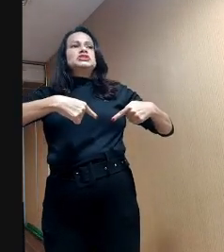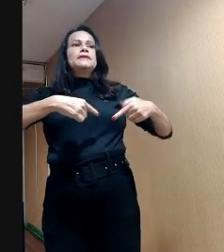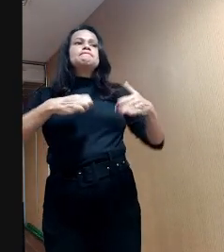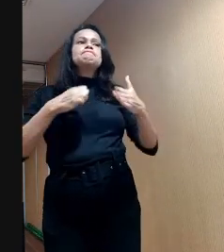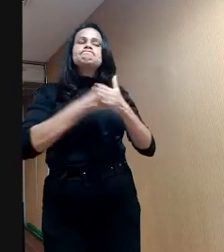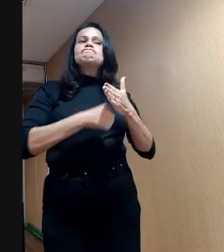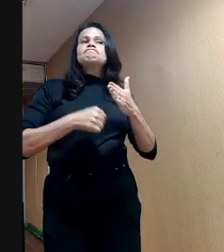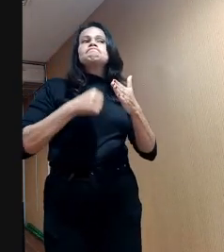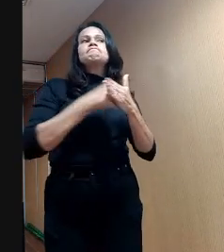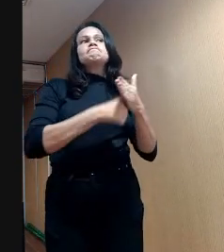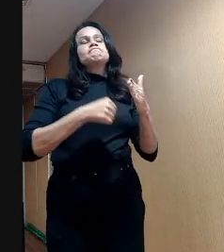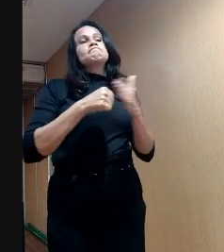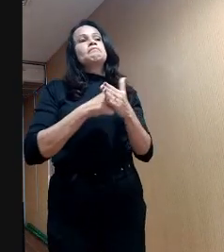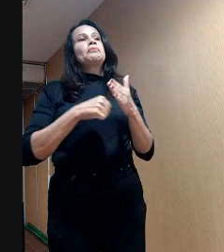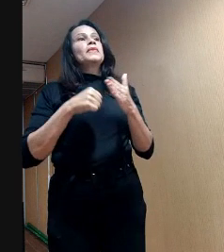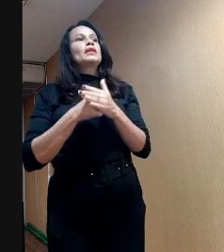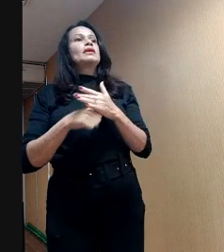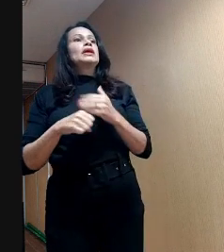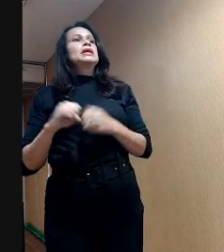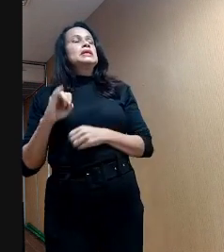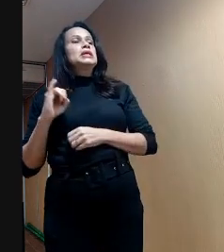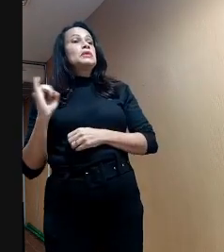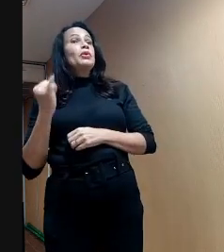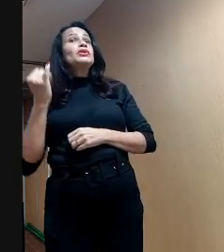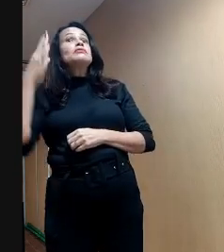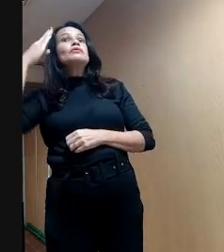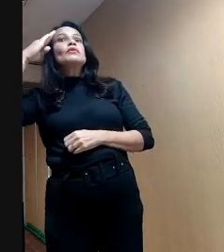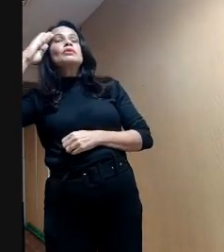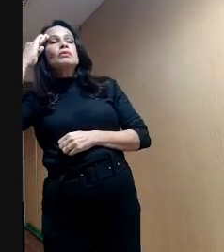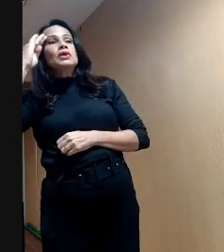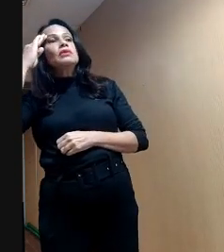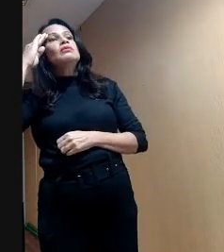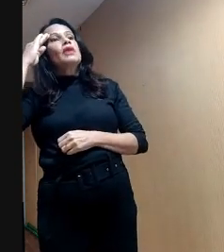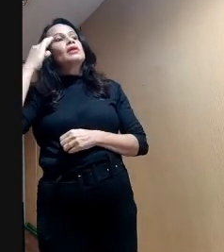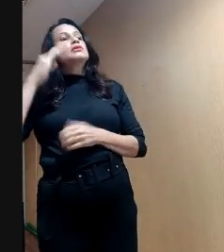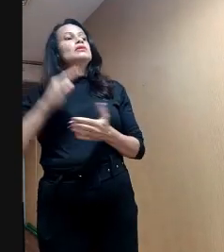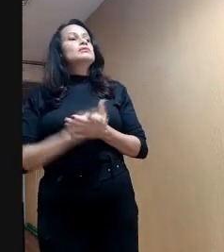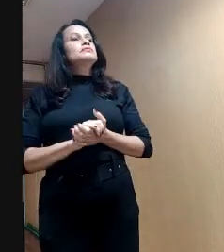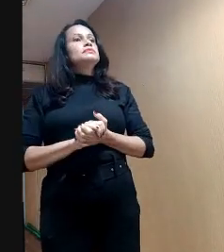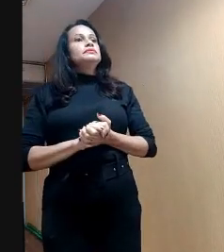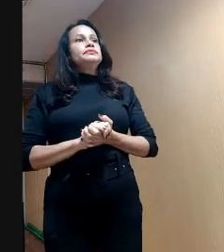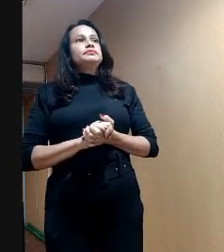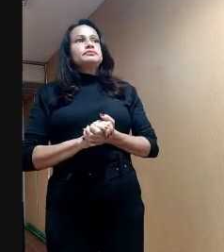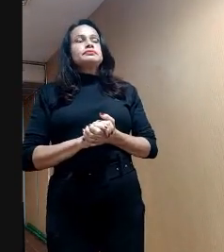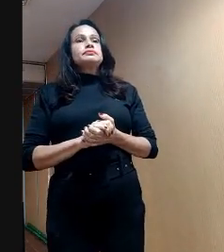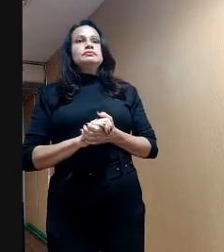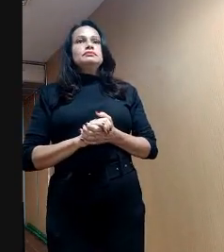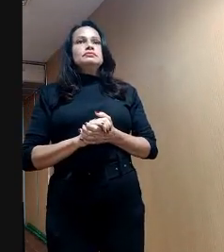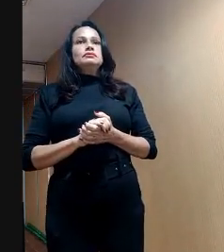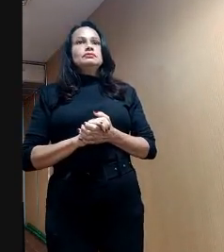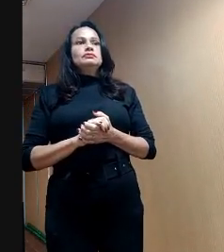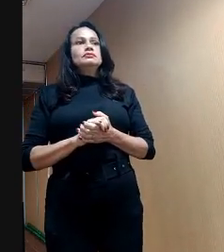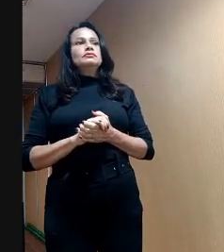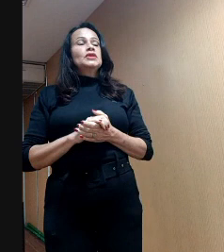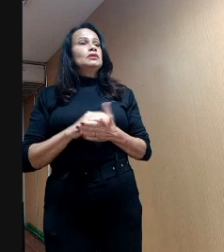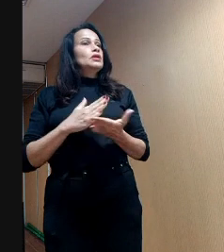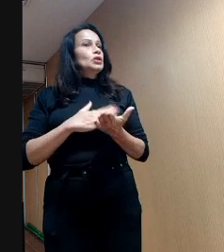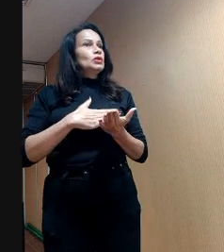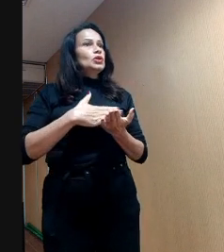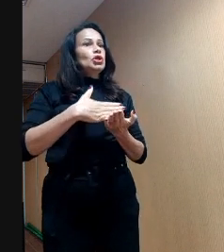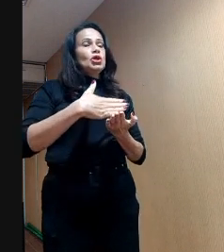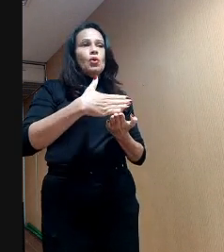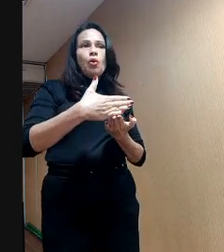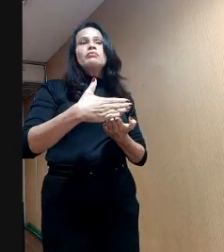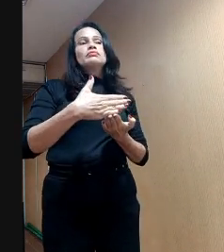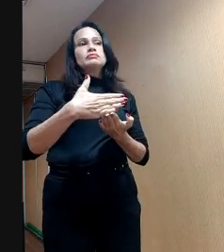si. Principalmente quando a gente entende esse movimento como sendo diretamente atrelado à formação inicial e